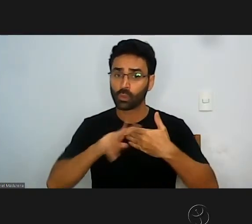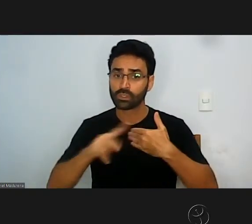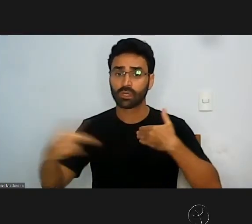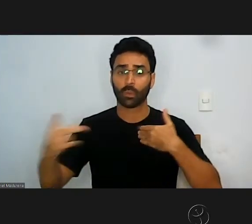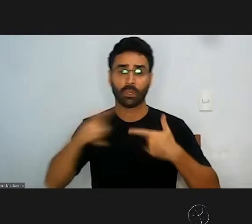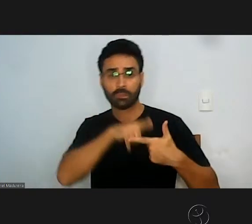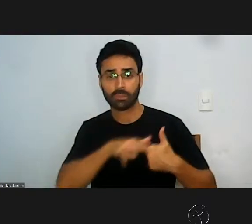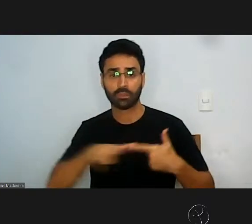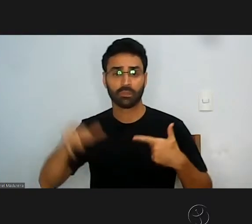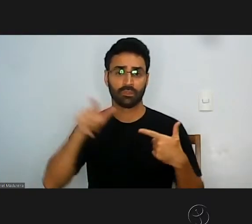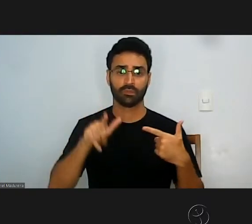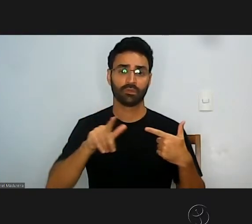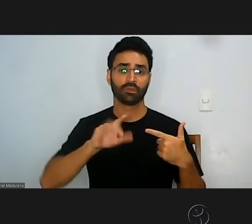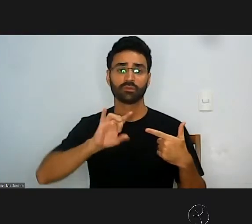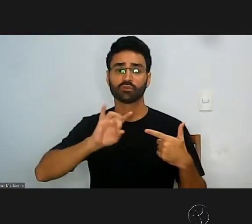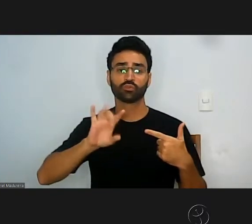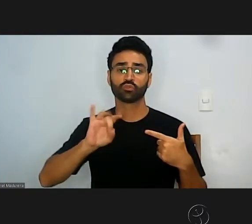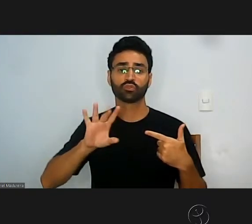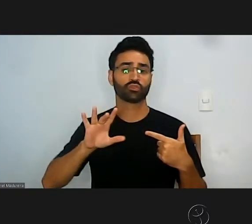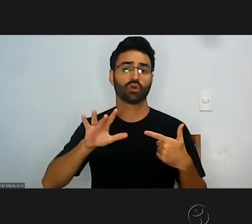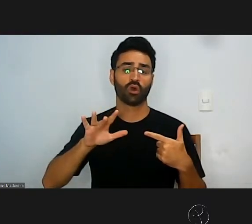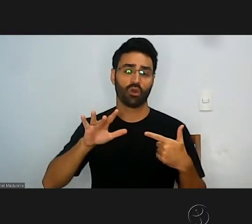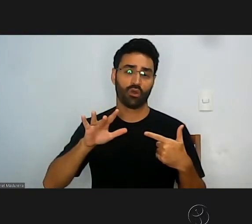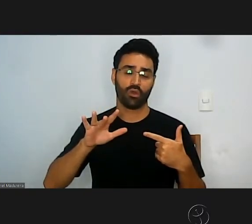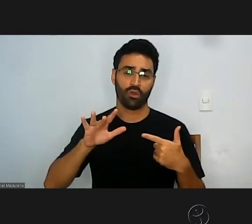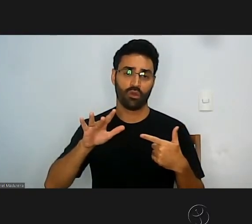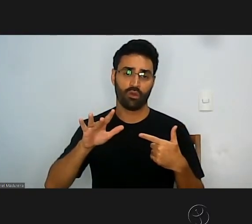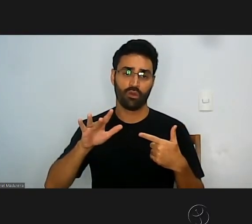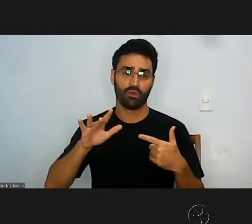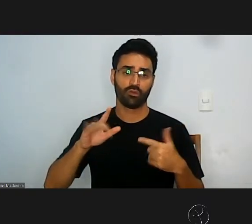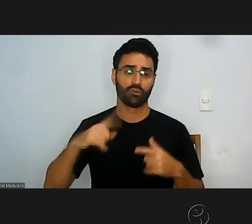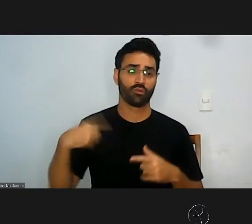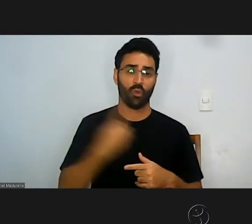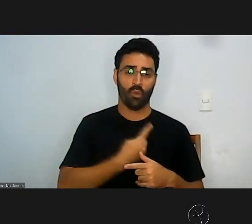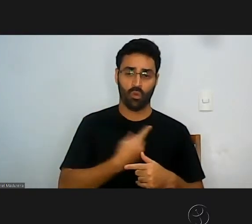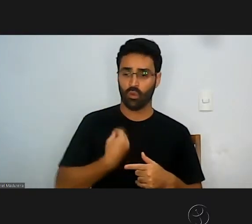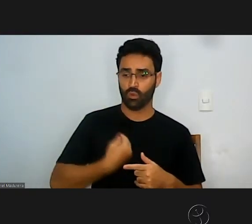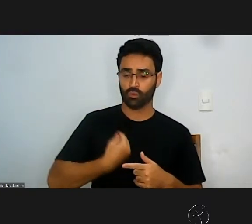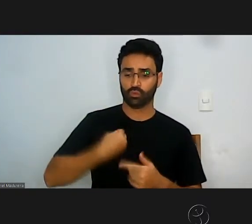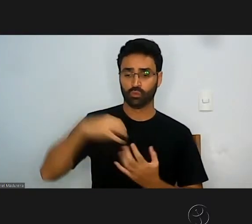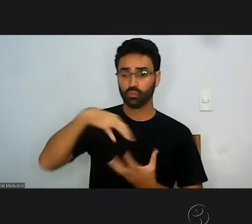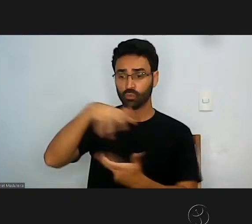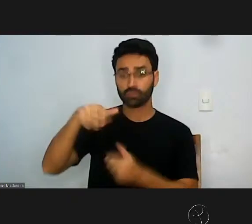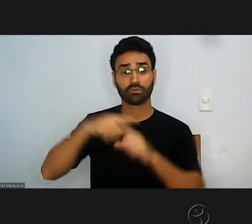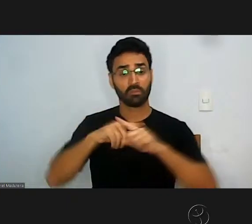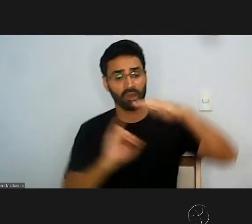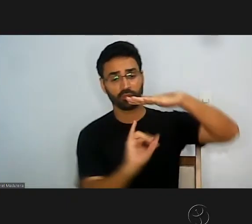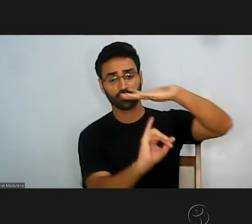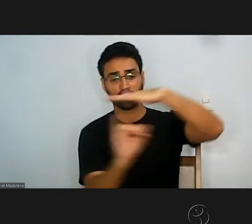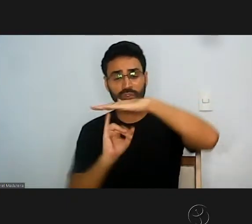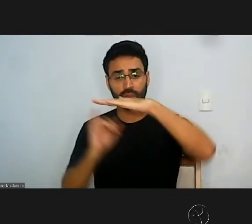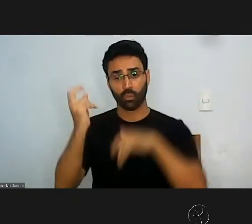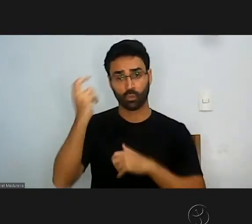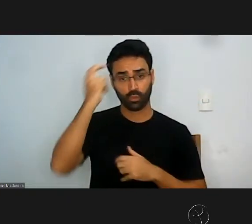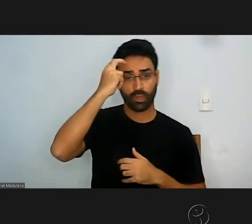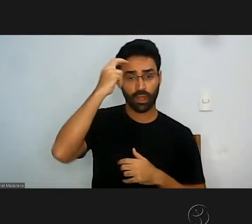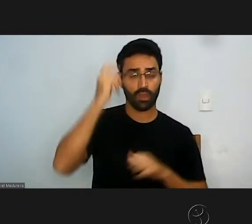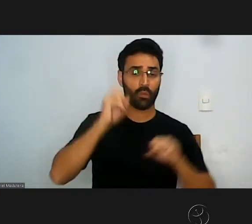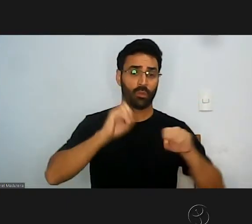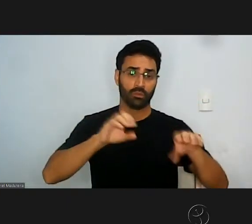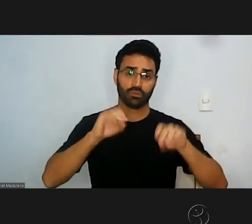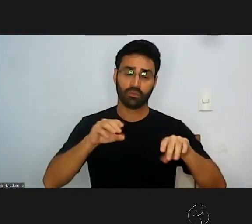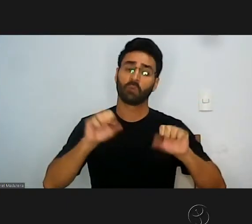não apenas para o nosso canto do mundo, para instituições culturais e educacionais.